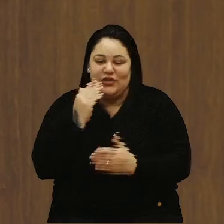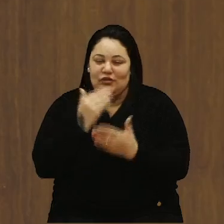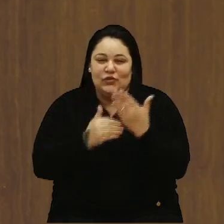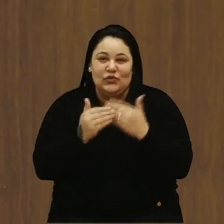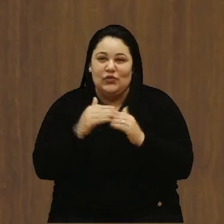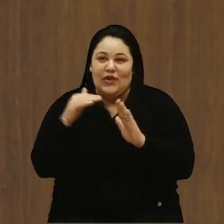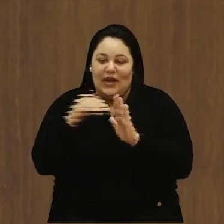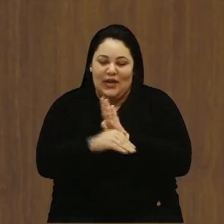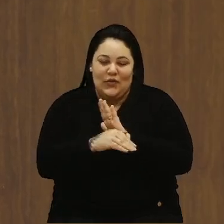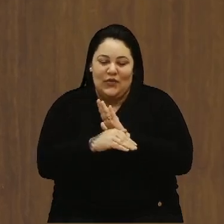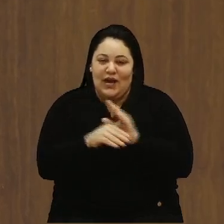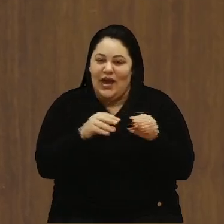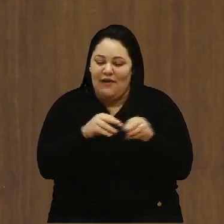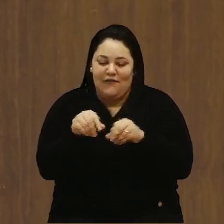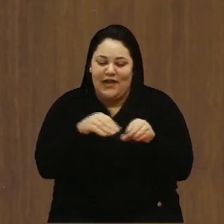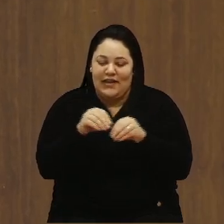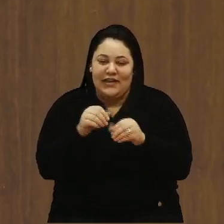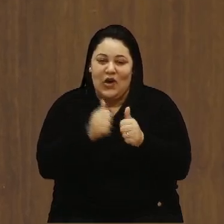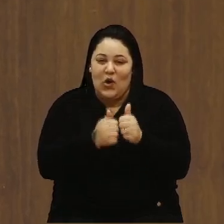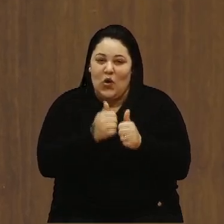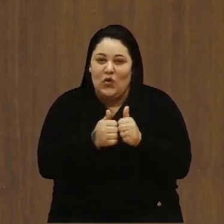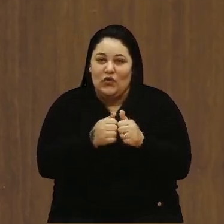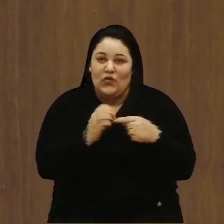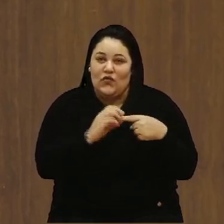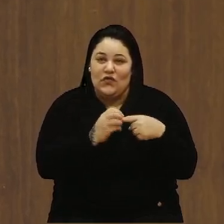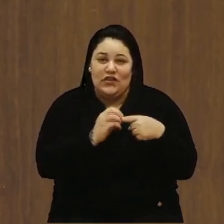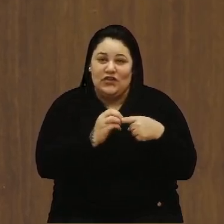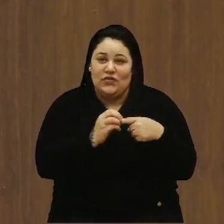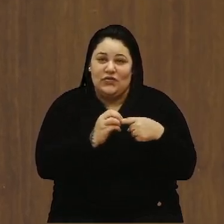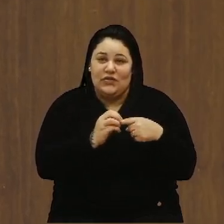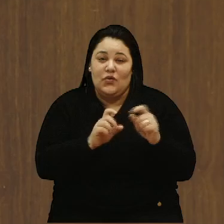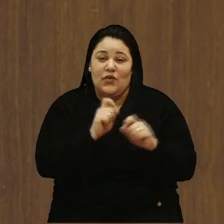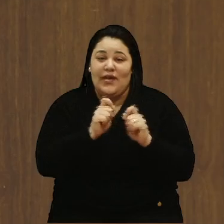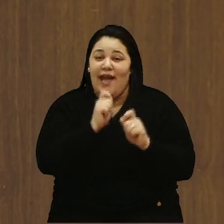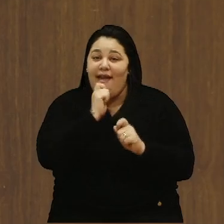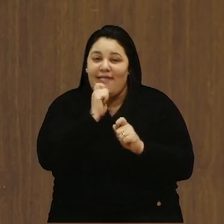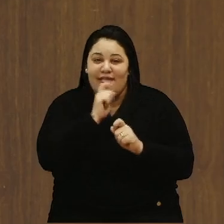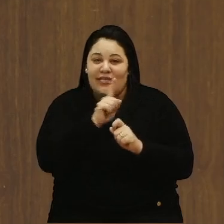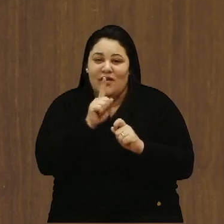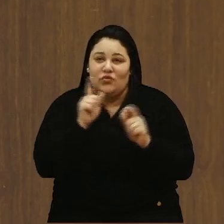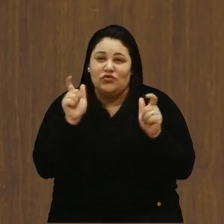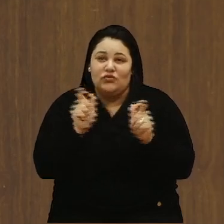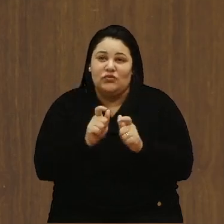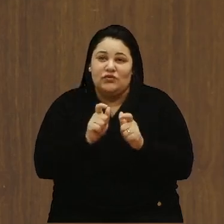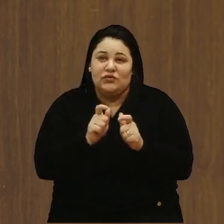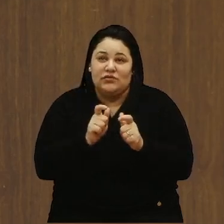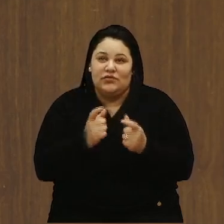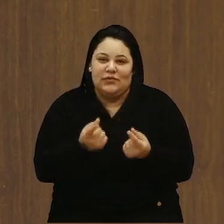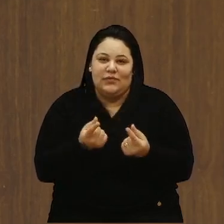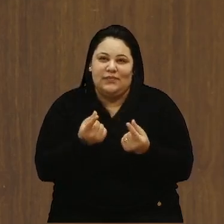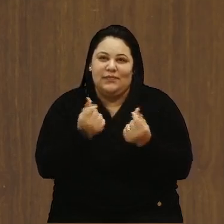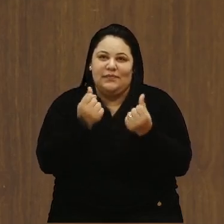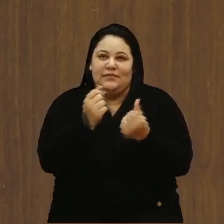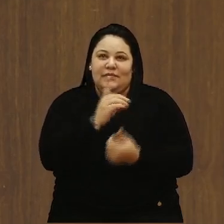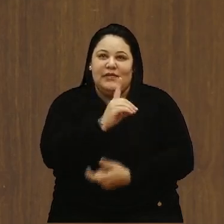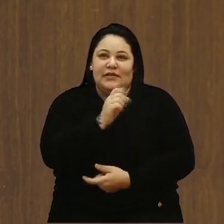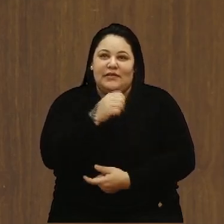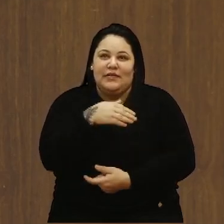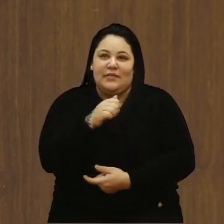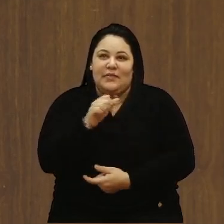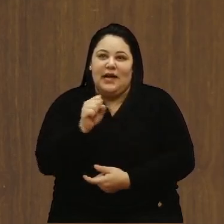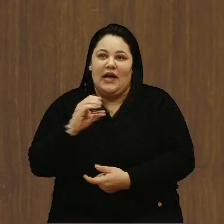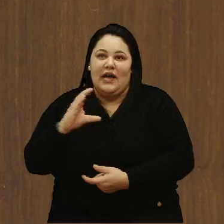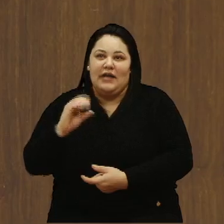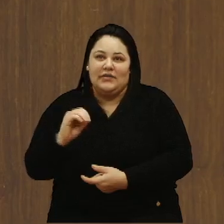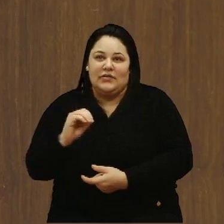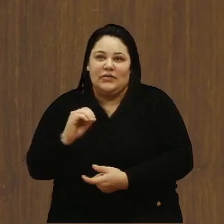A farinha caiu, o arroz caiu, o feijão caiu. O que não caiu foi o preço do damasco, do camarão, e por